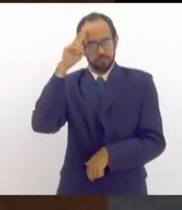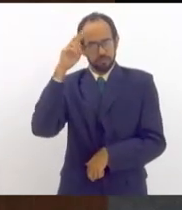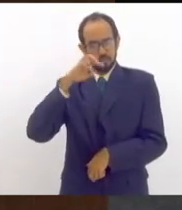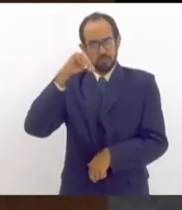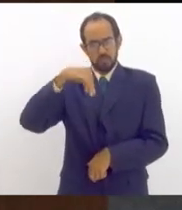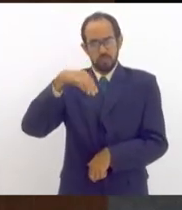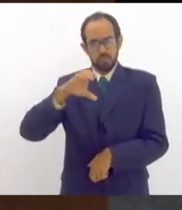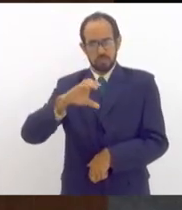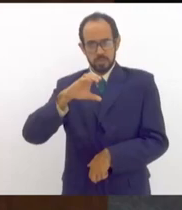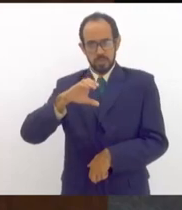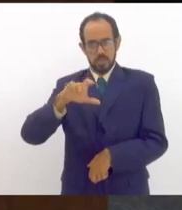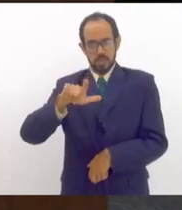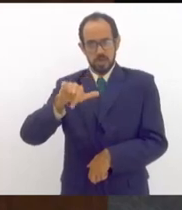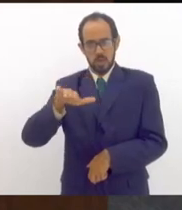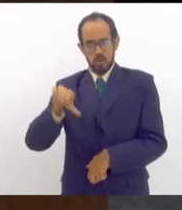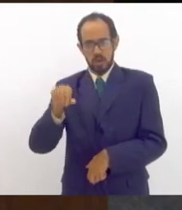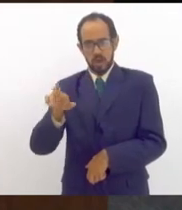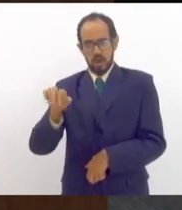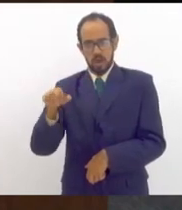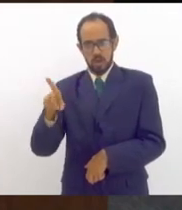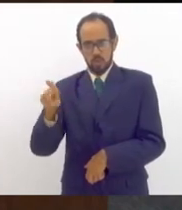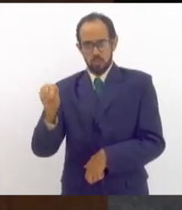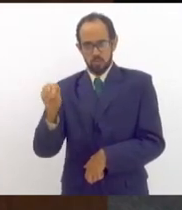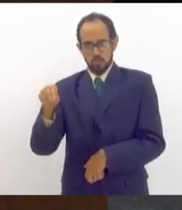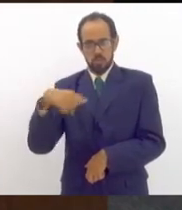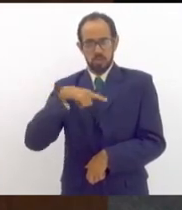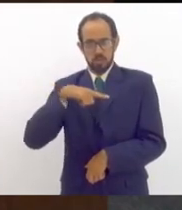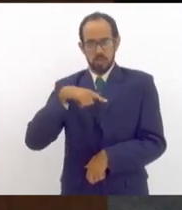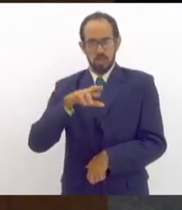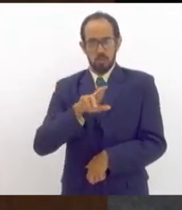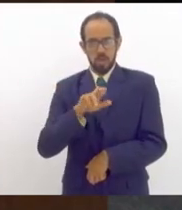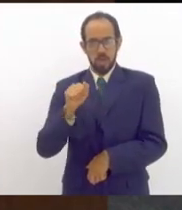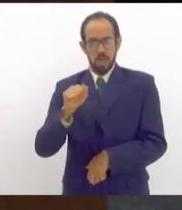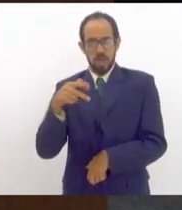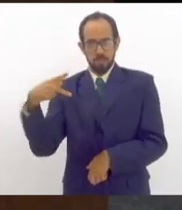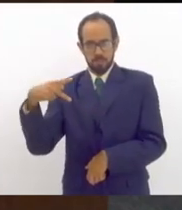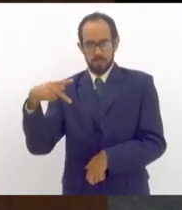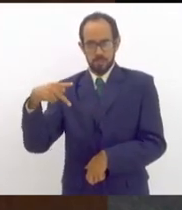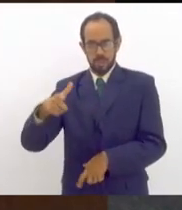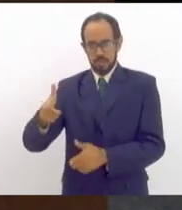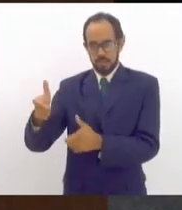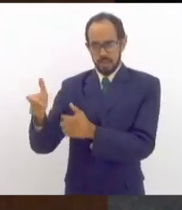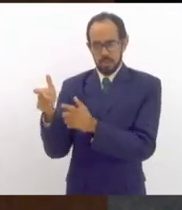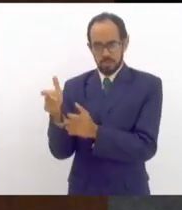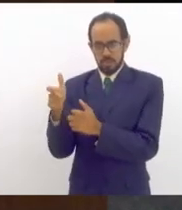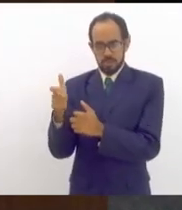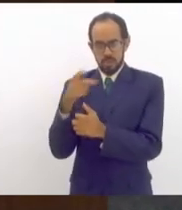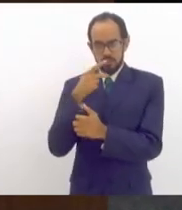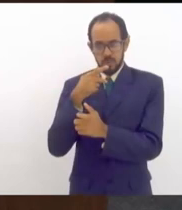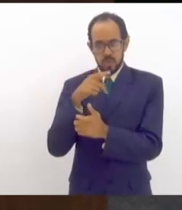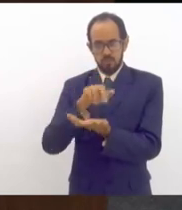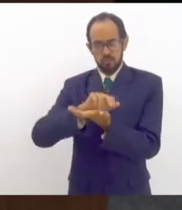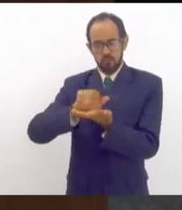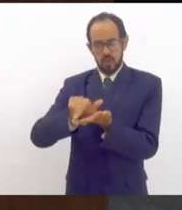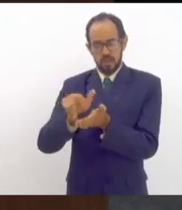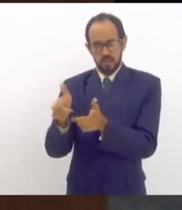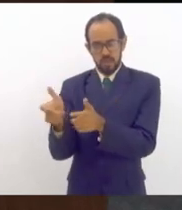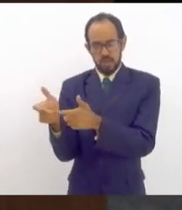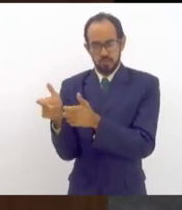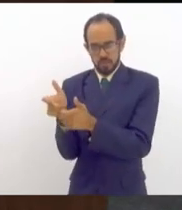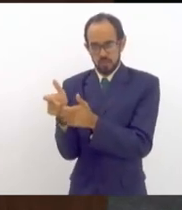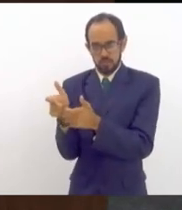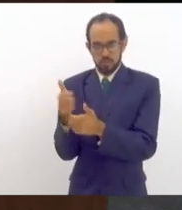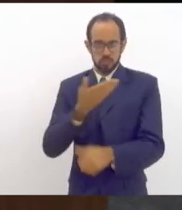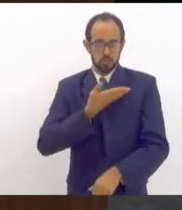Leonardo que tem um rap das armas que fala inclusive de diversas armas que muitos dos